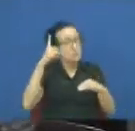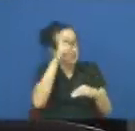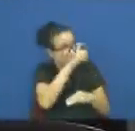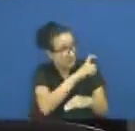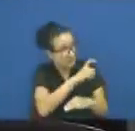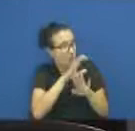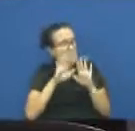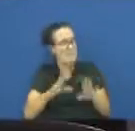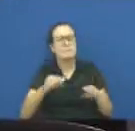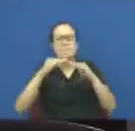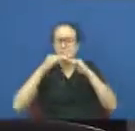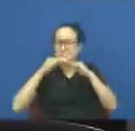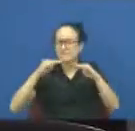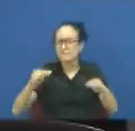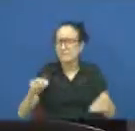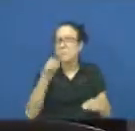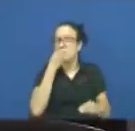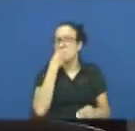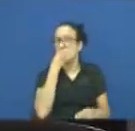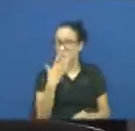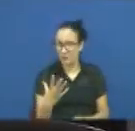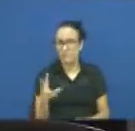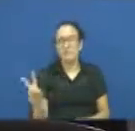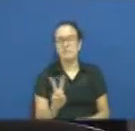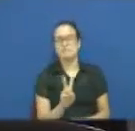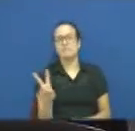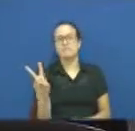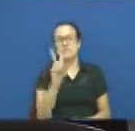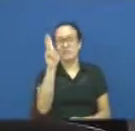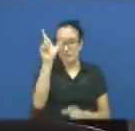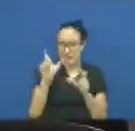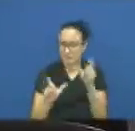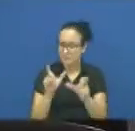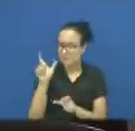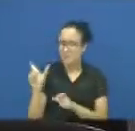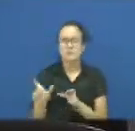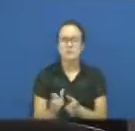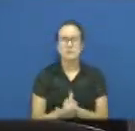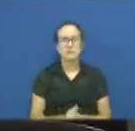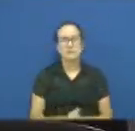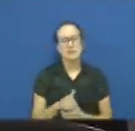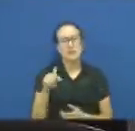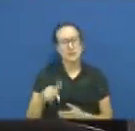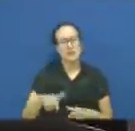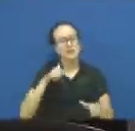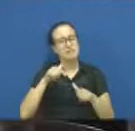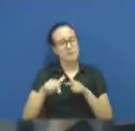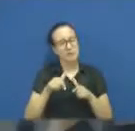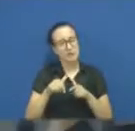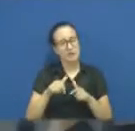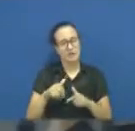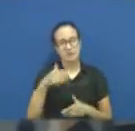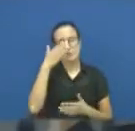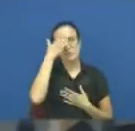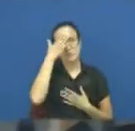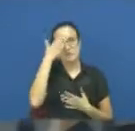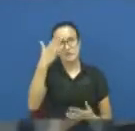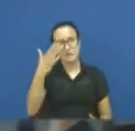o nome de pessoas que reconhecidamente fizeram coisas grandes para a nossa cidade. Muito obrigado.